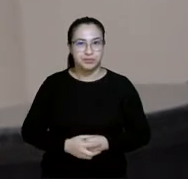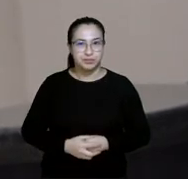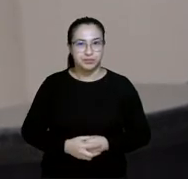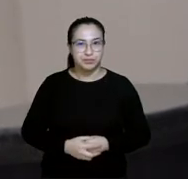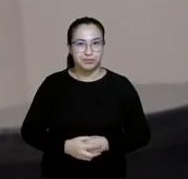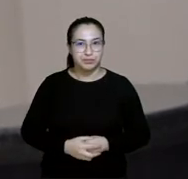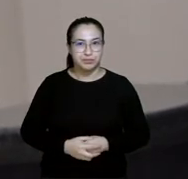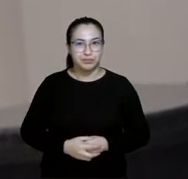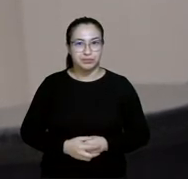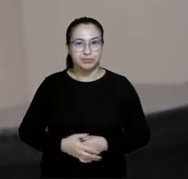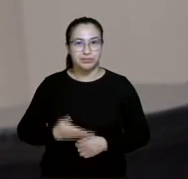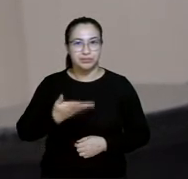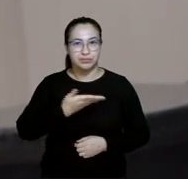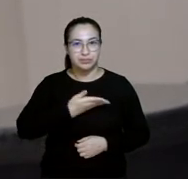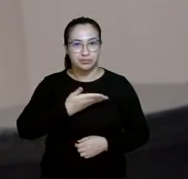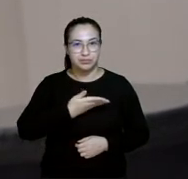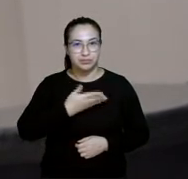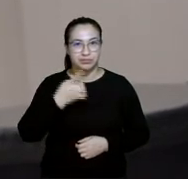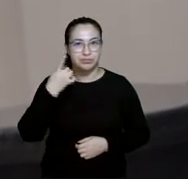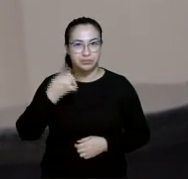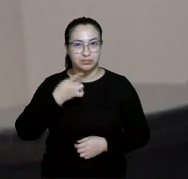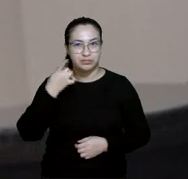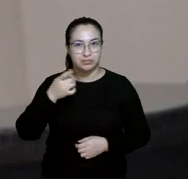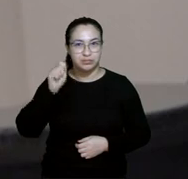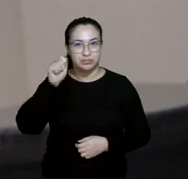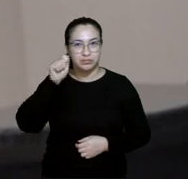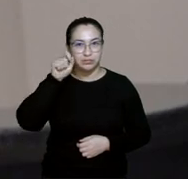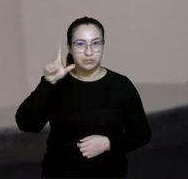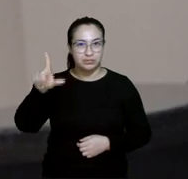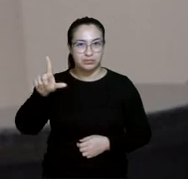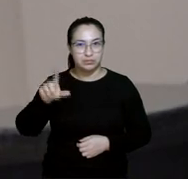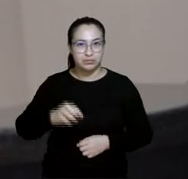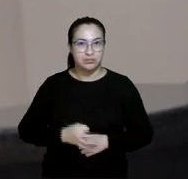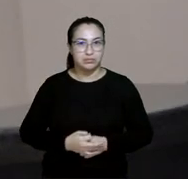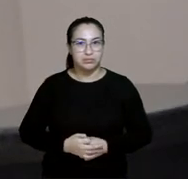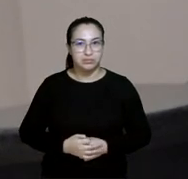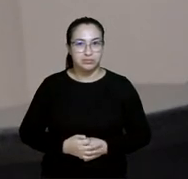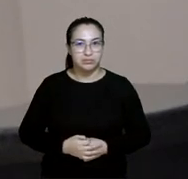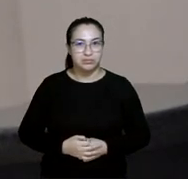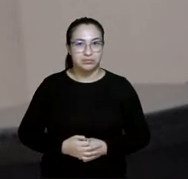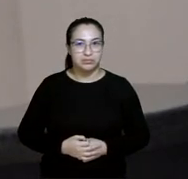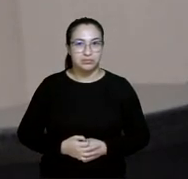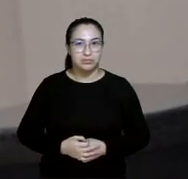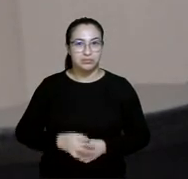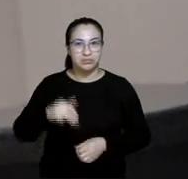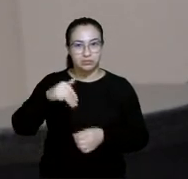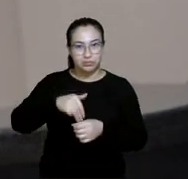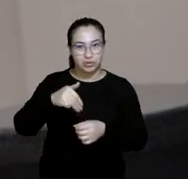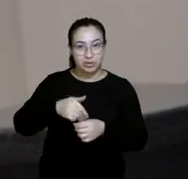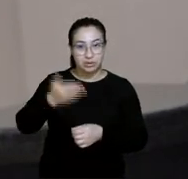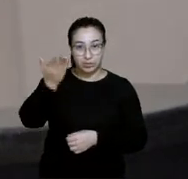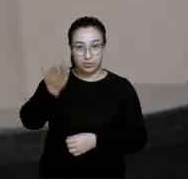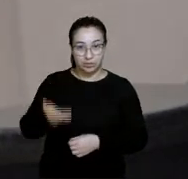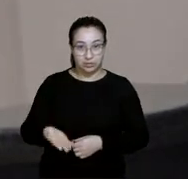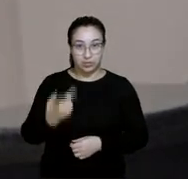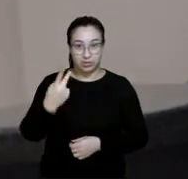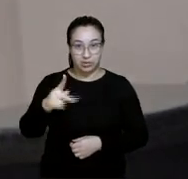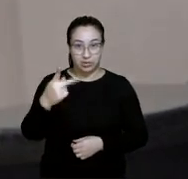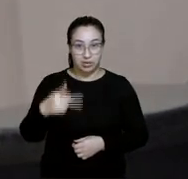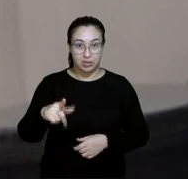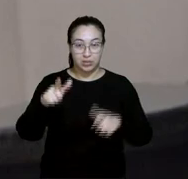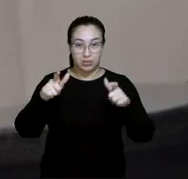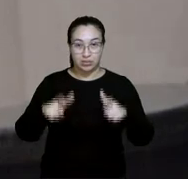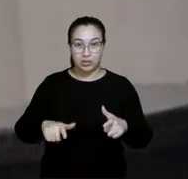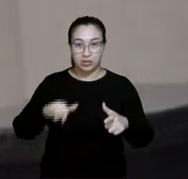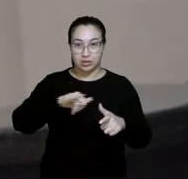meu querido amigo deputado Antídio Lunelli, na cidade de Vossa Excelência, em Jaraguá do